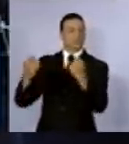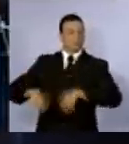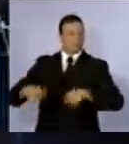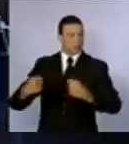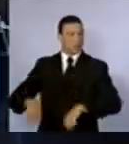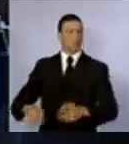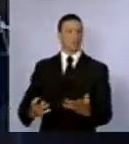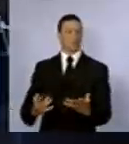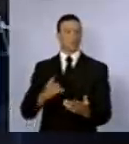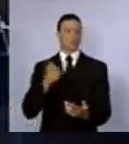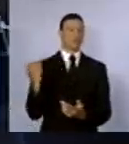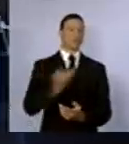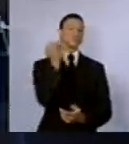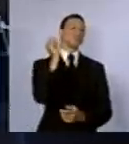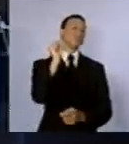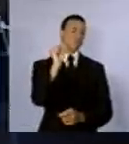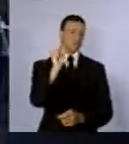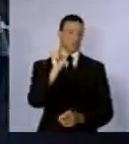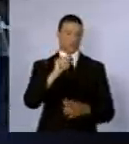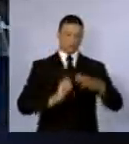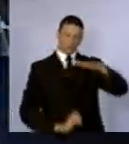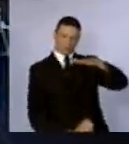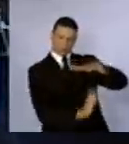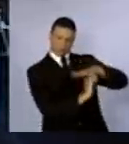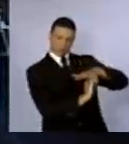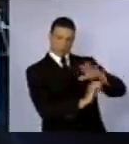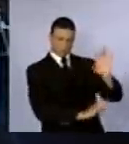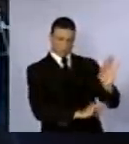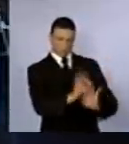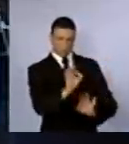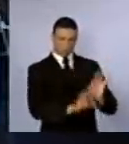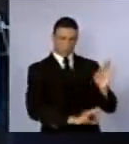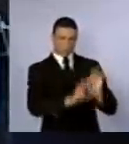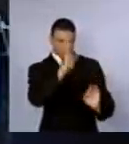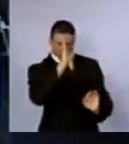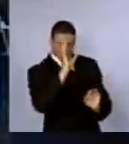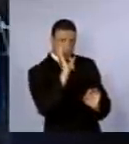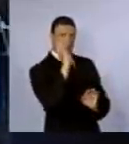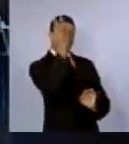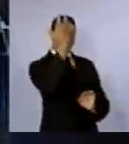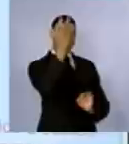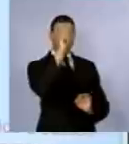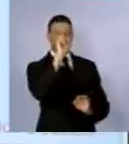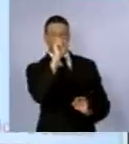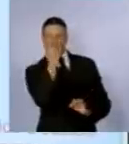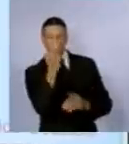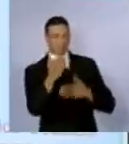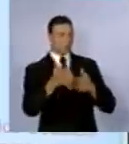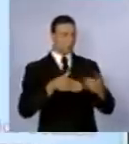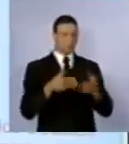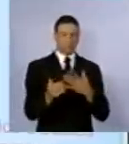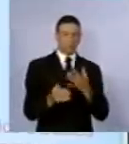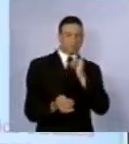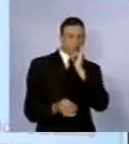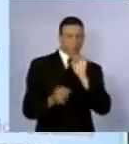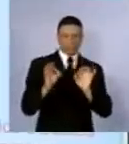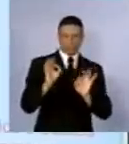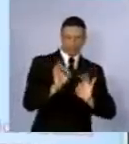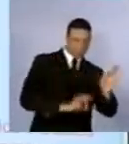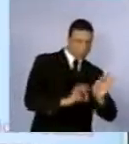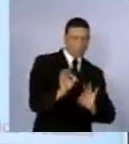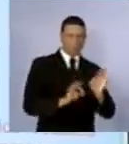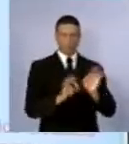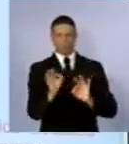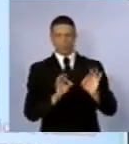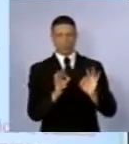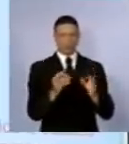que realmente nós temos que atuar na direção de fazer alguma coisa que seja assentada, que não vá